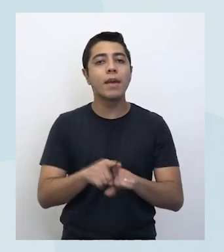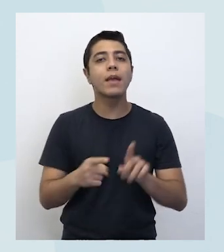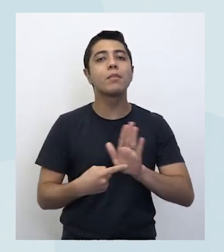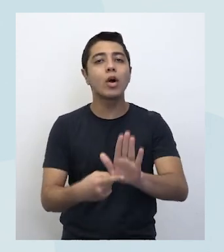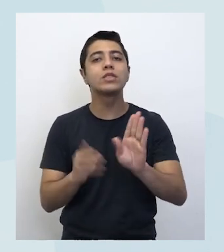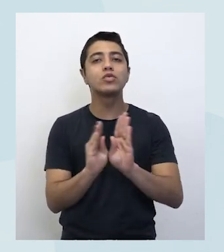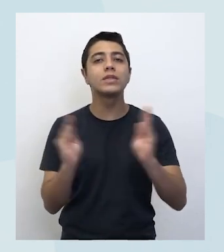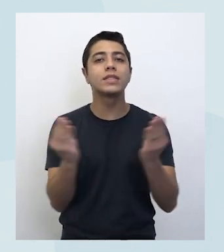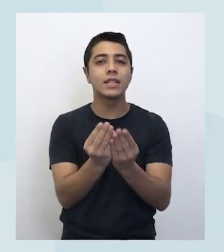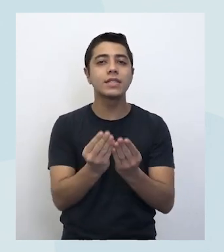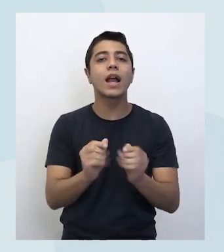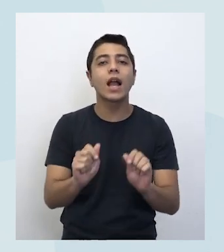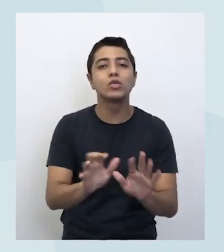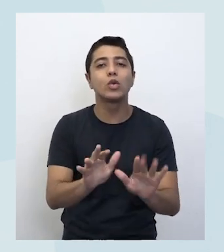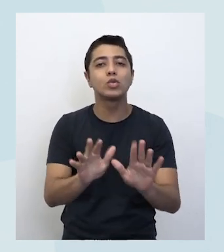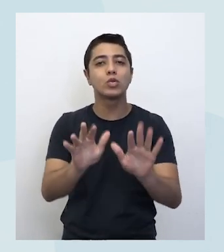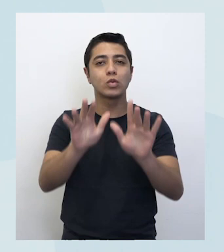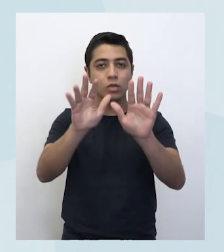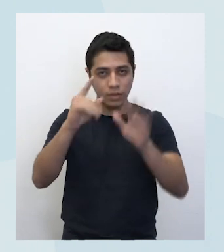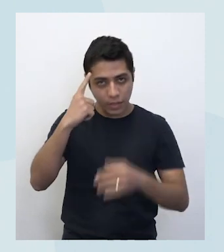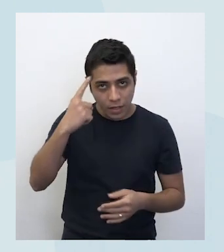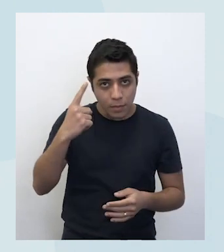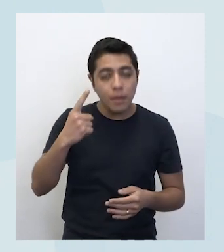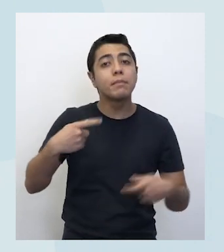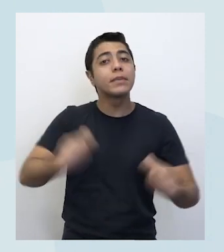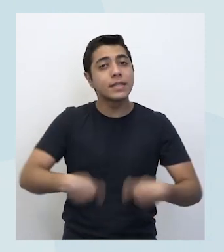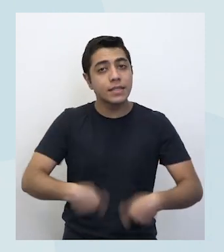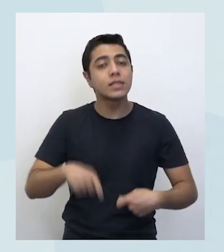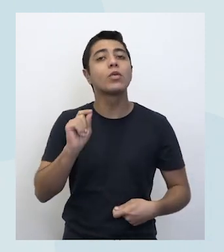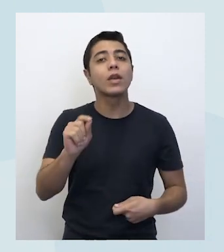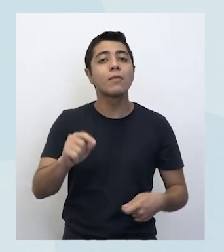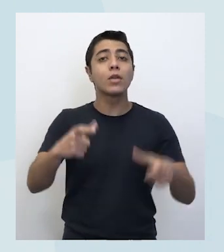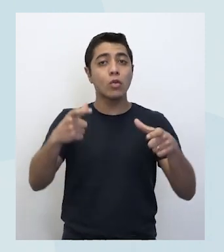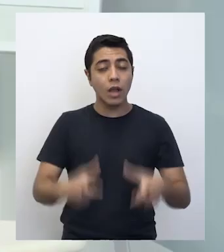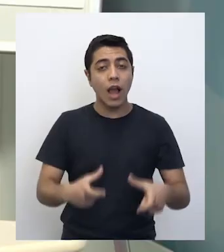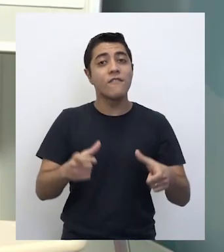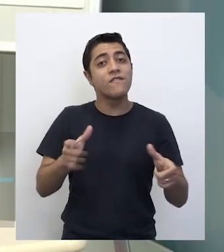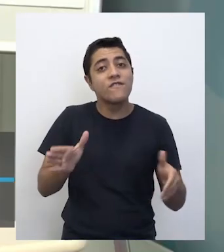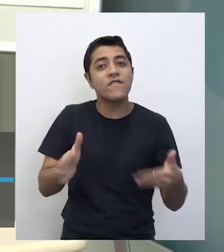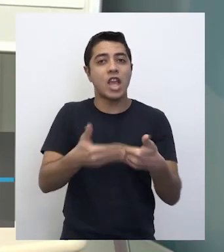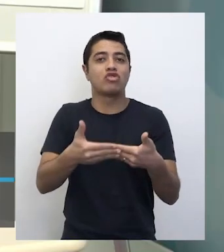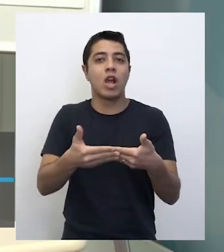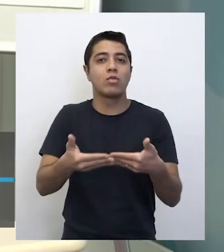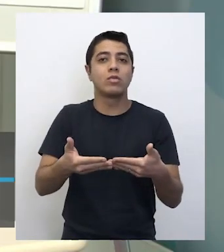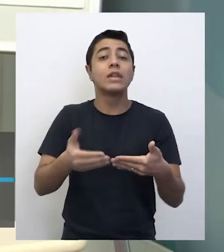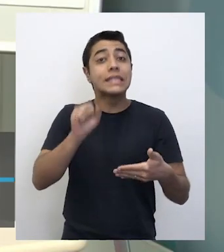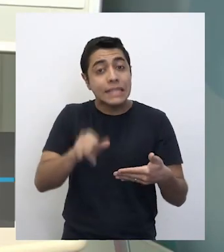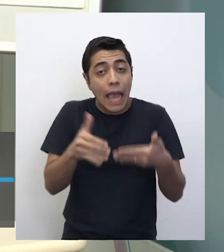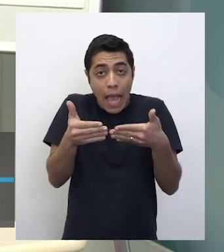correr em ambiente fechado. Se ela correr em ambiente aberto, o que acontece? O gás vai para a atmosfera, eu não consigo medir essa